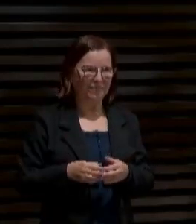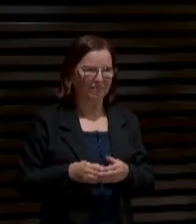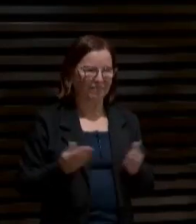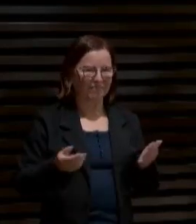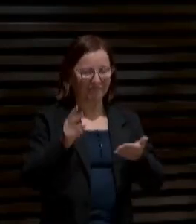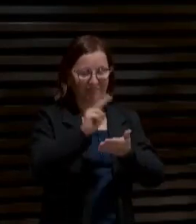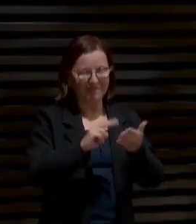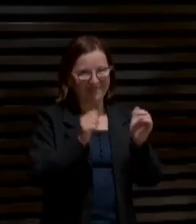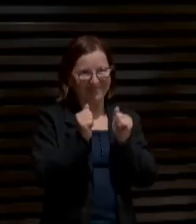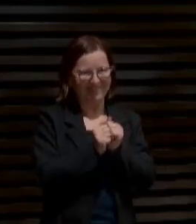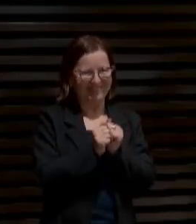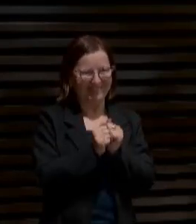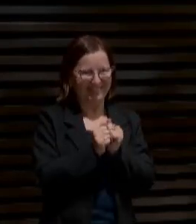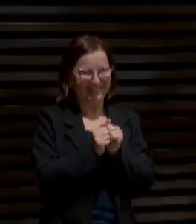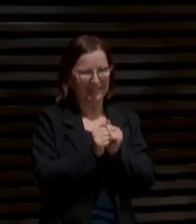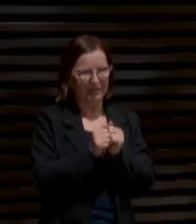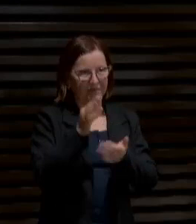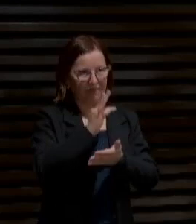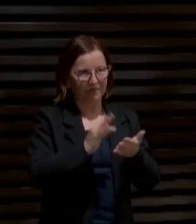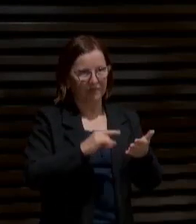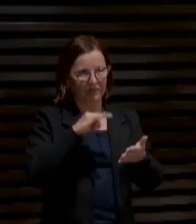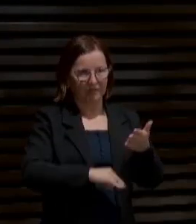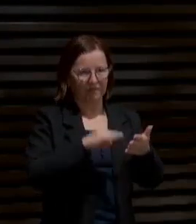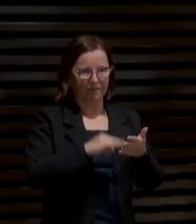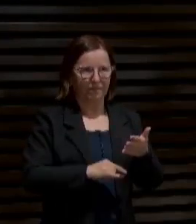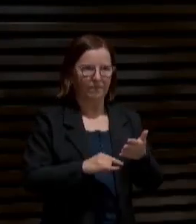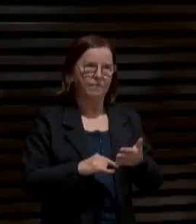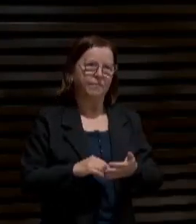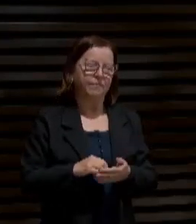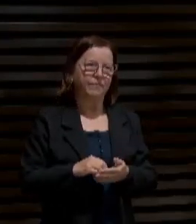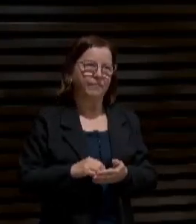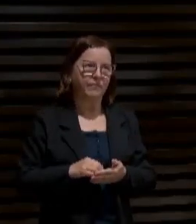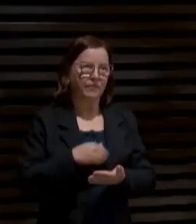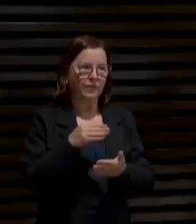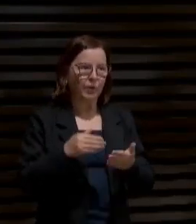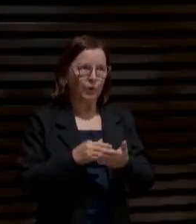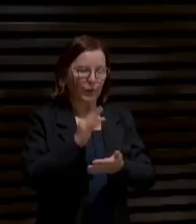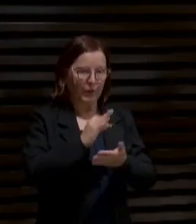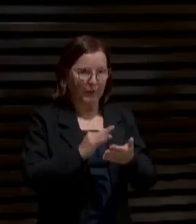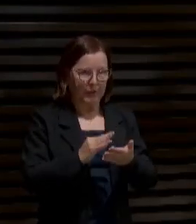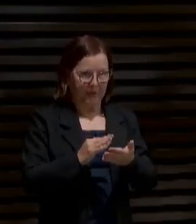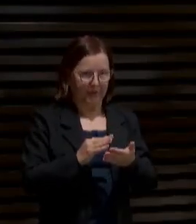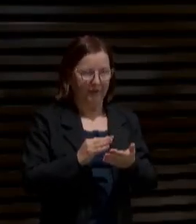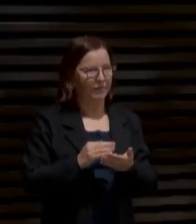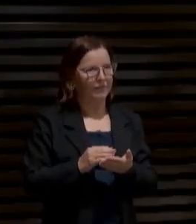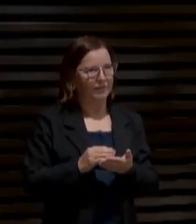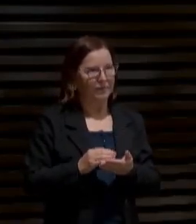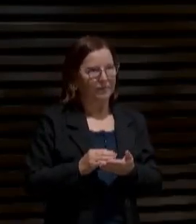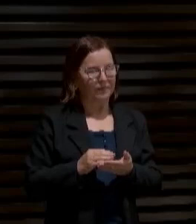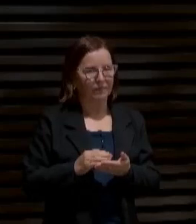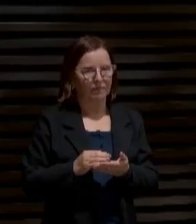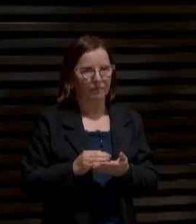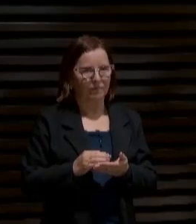vamos ler juntos o texto do boletim todos os textos que tiver em eu gostaria que vocês lessem comigo é